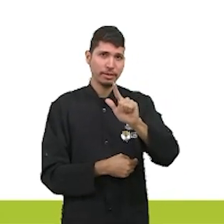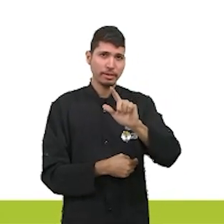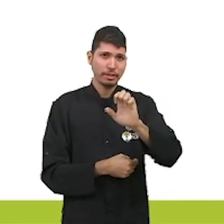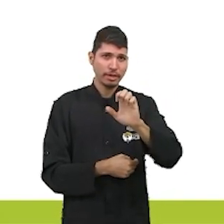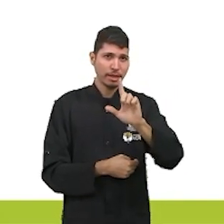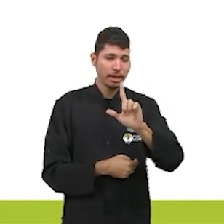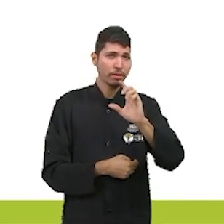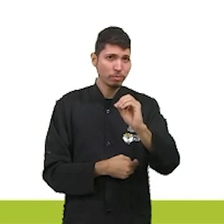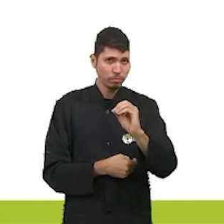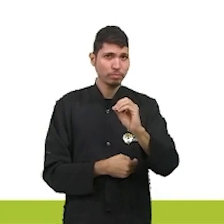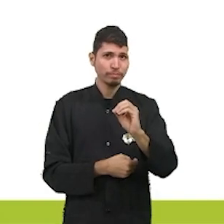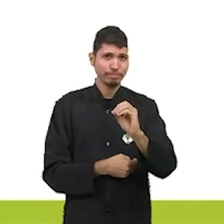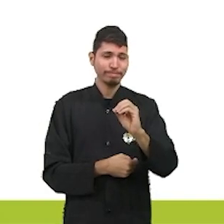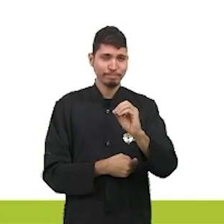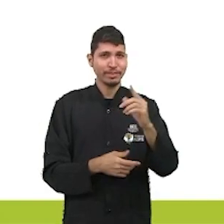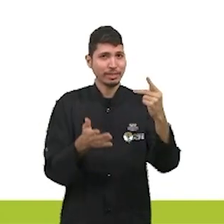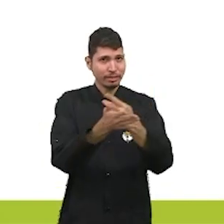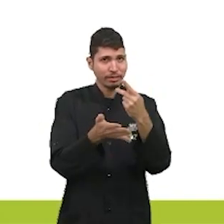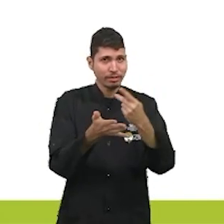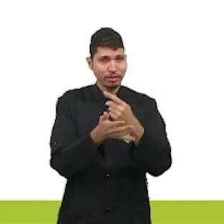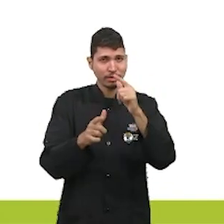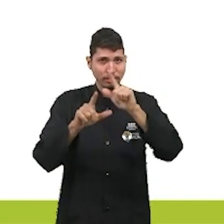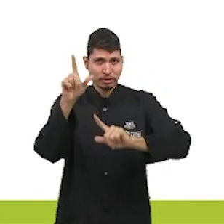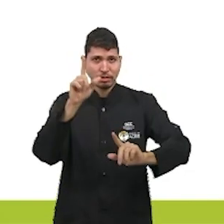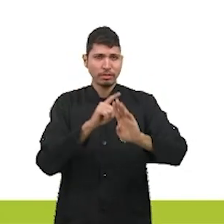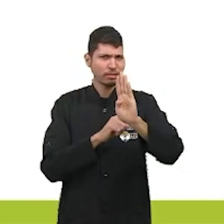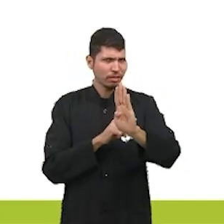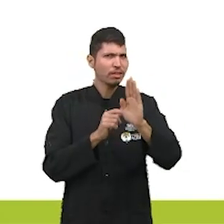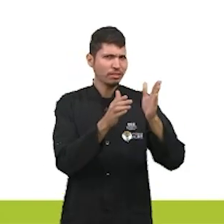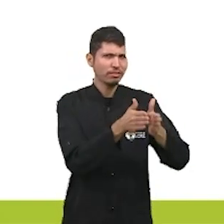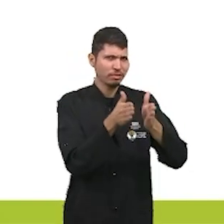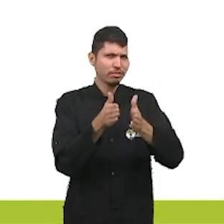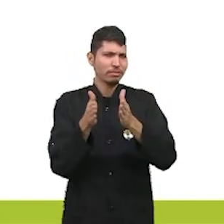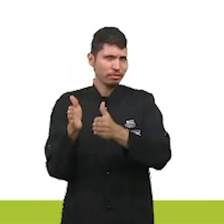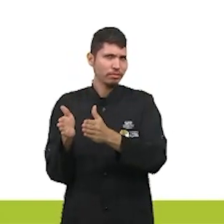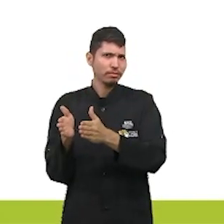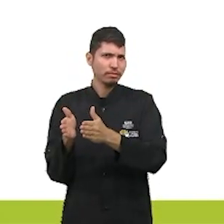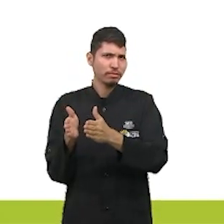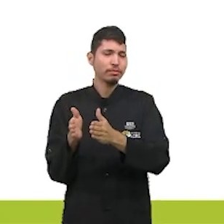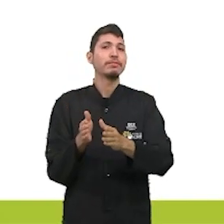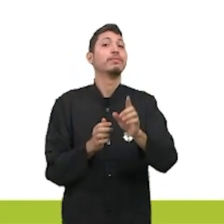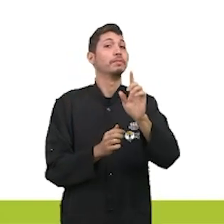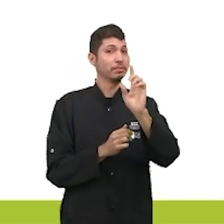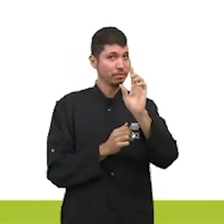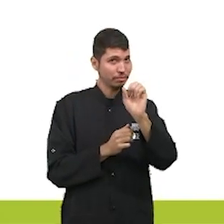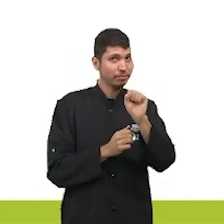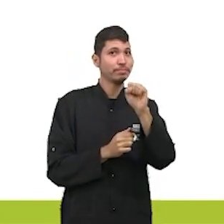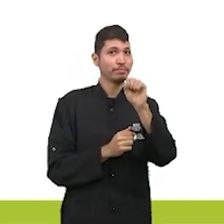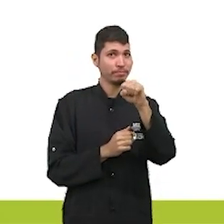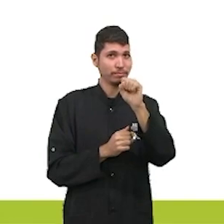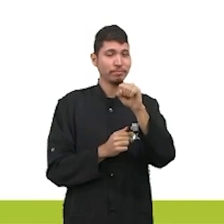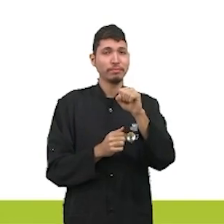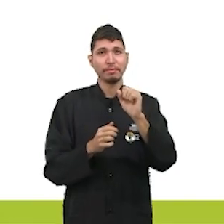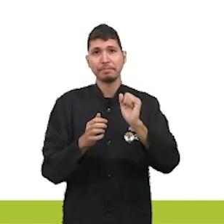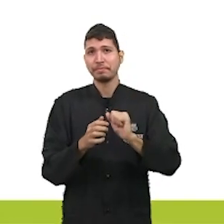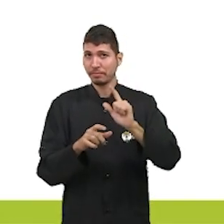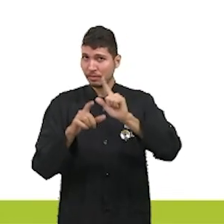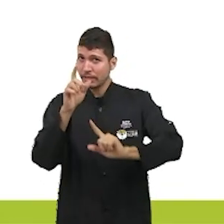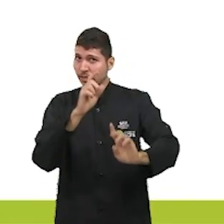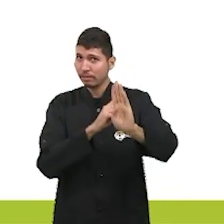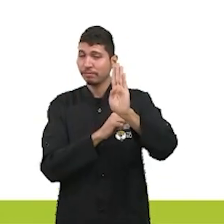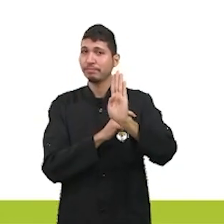errada, ok? A letra B está em série? Ou a letra B está em série. Então, a B já é